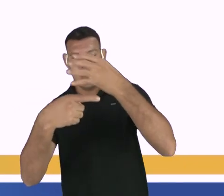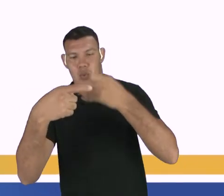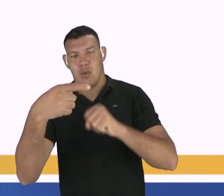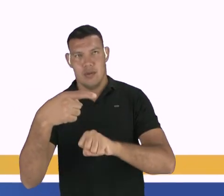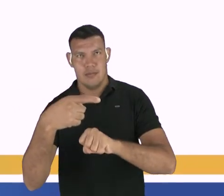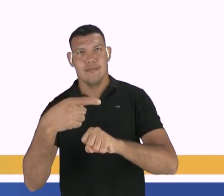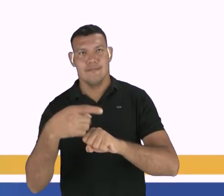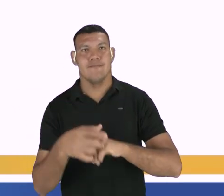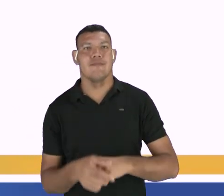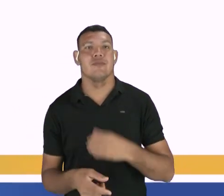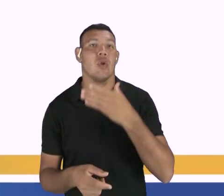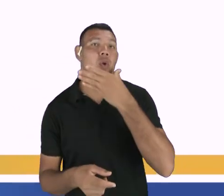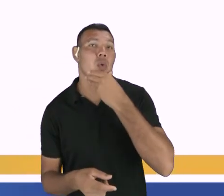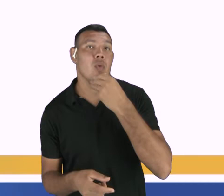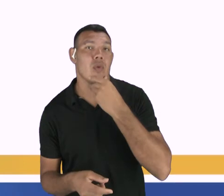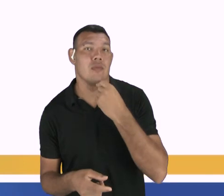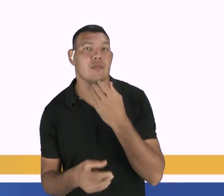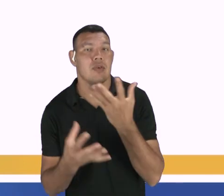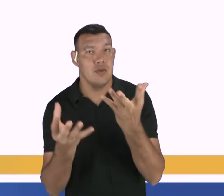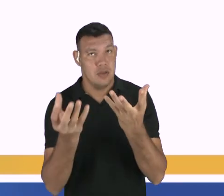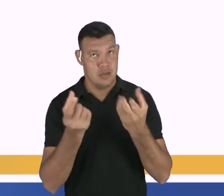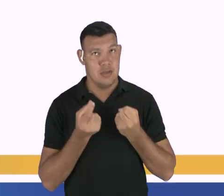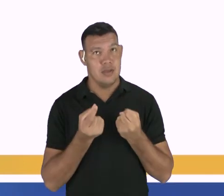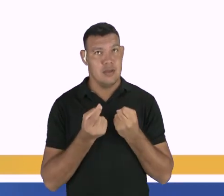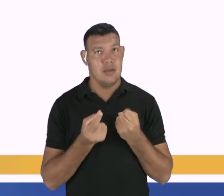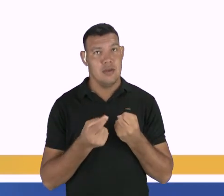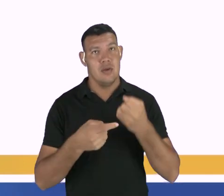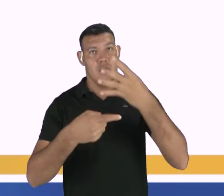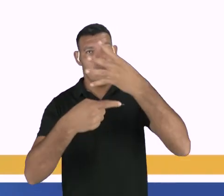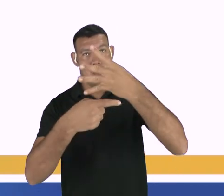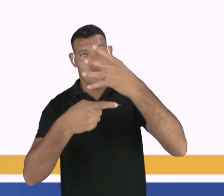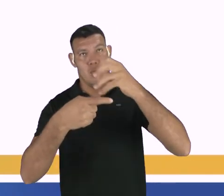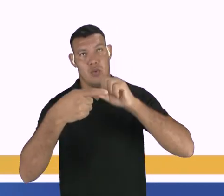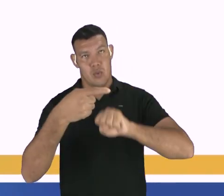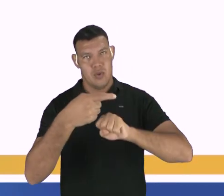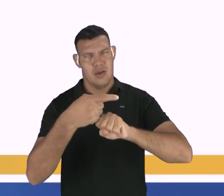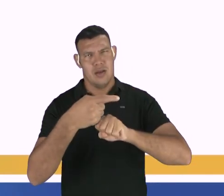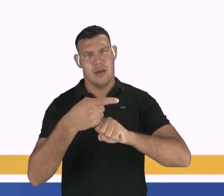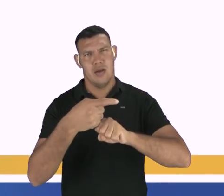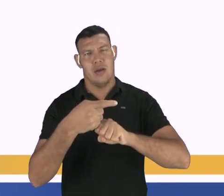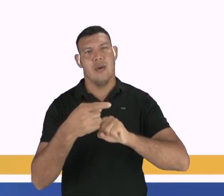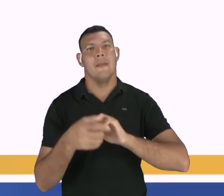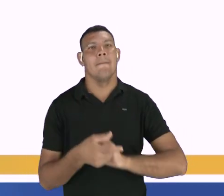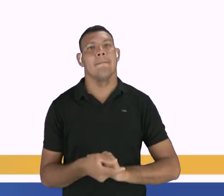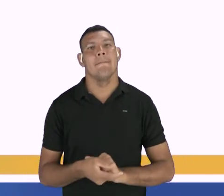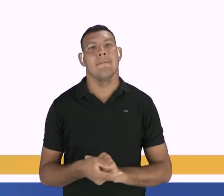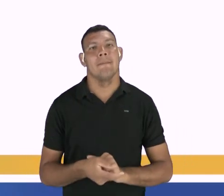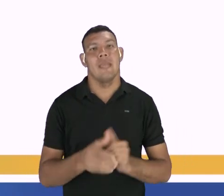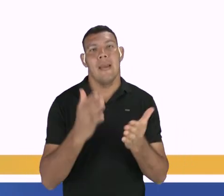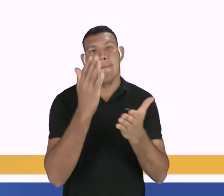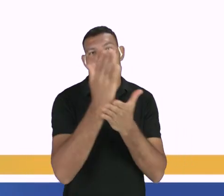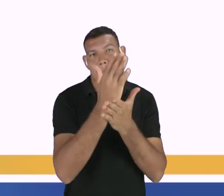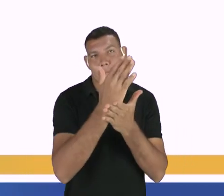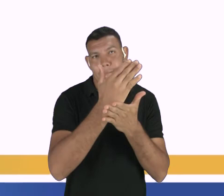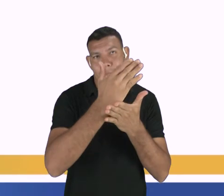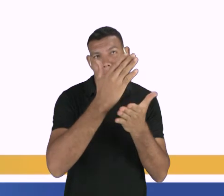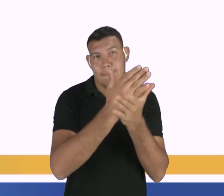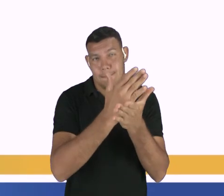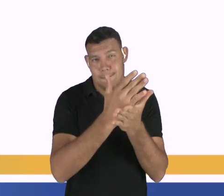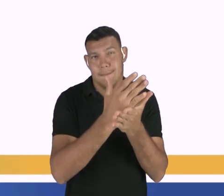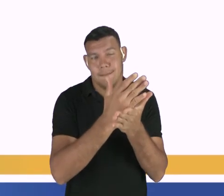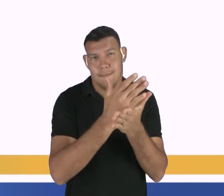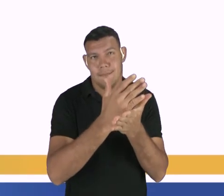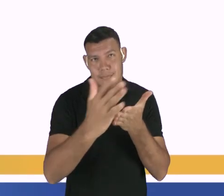Sérgio recebeu 4/8, ou seja, 1/2 da barra de chocolate. Por que 1/2? Porque esse 4/8,